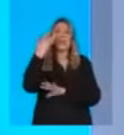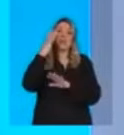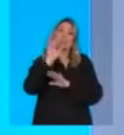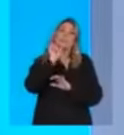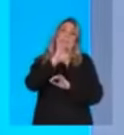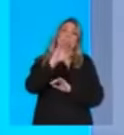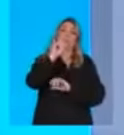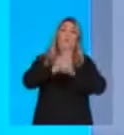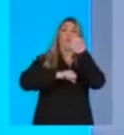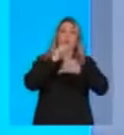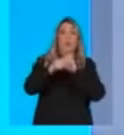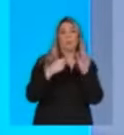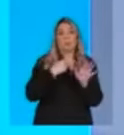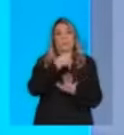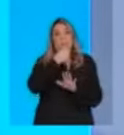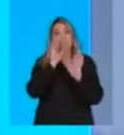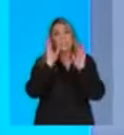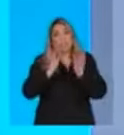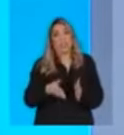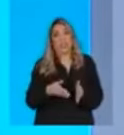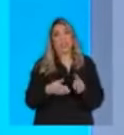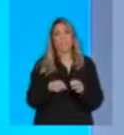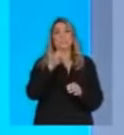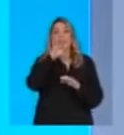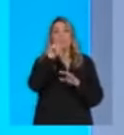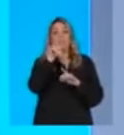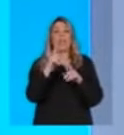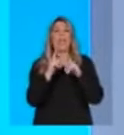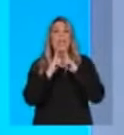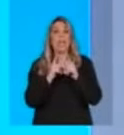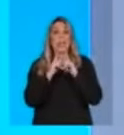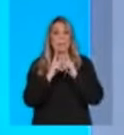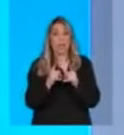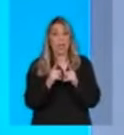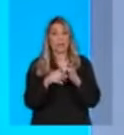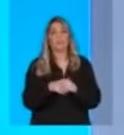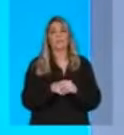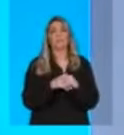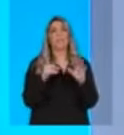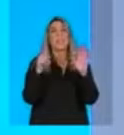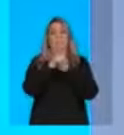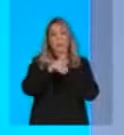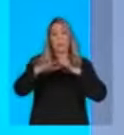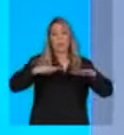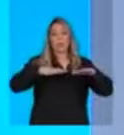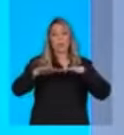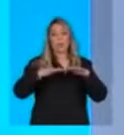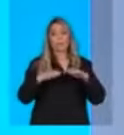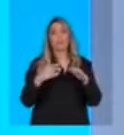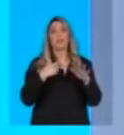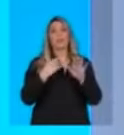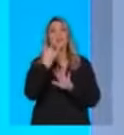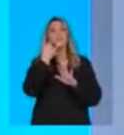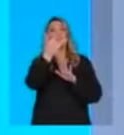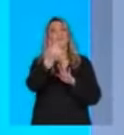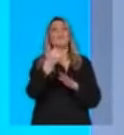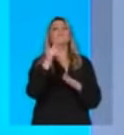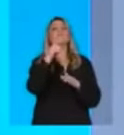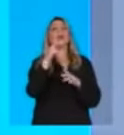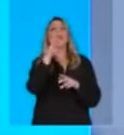dei entrevista sobre isso mas vai tá lá escrito assim se você for reclamar sobre a questão da da mobilidade favor ligar para Rio